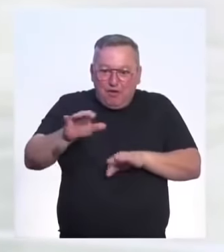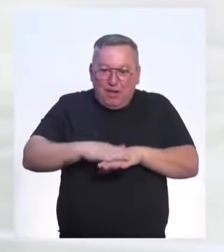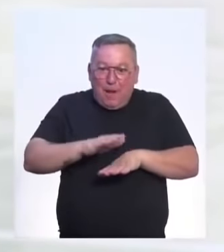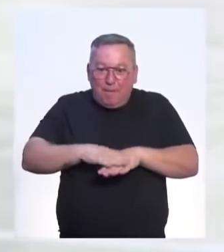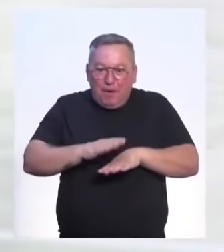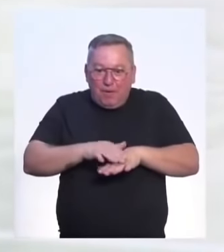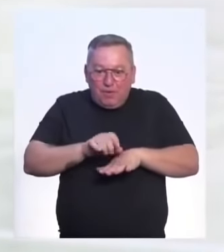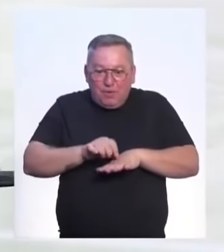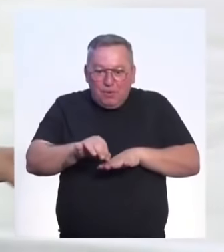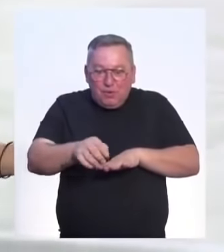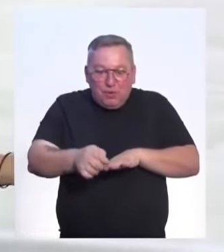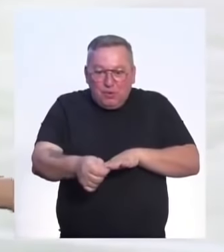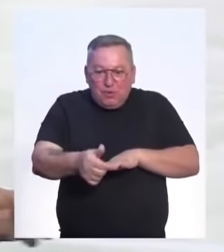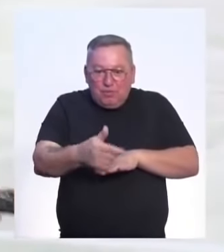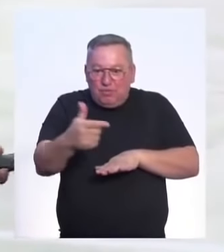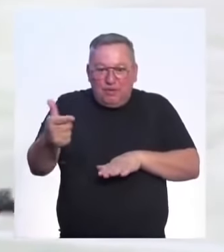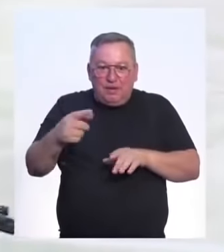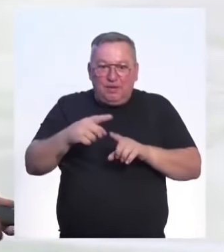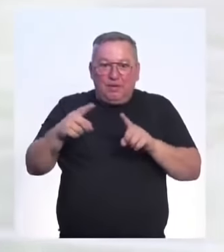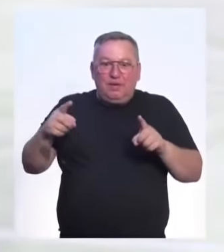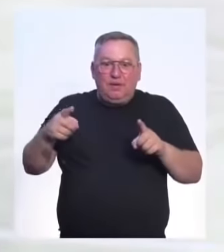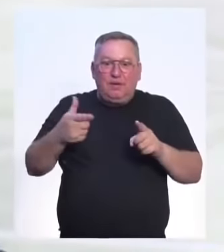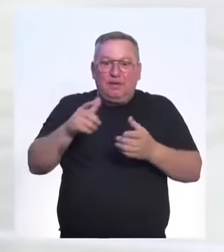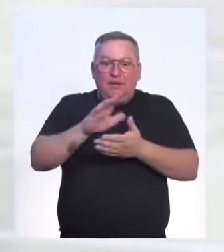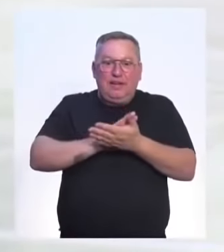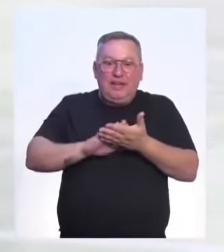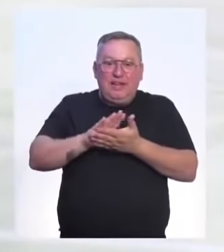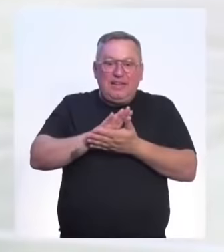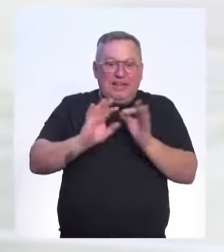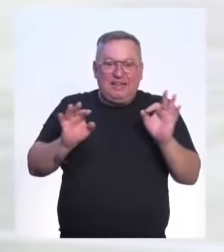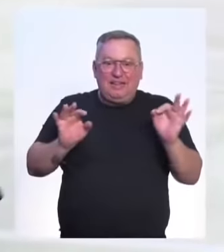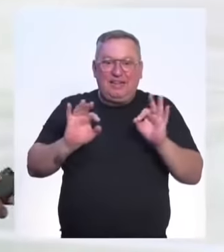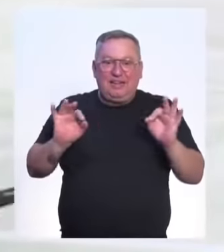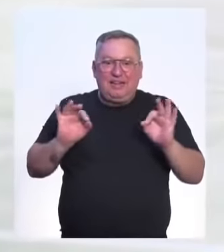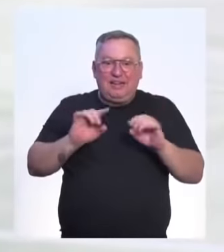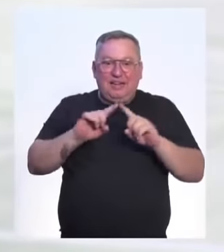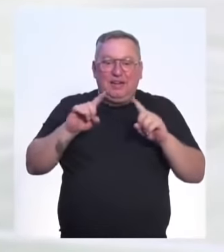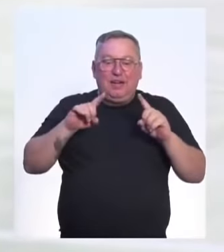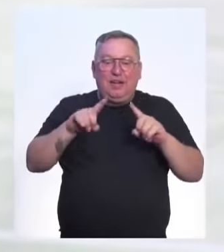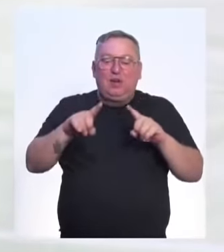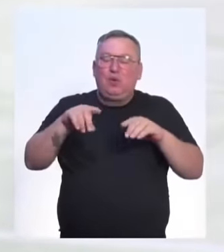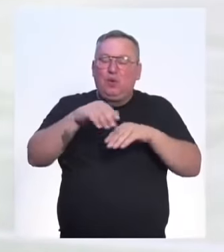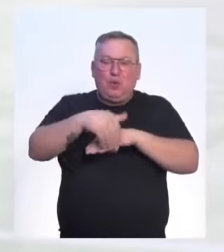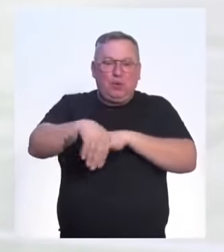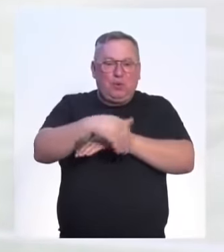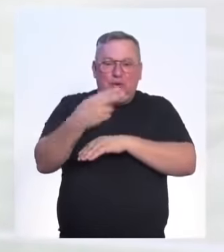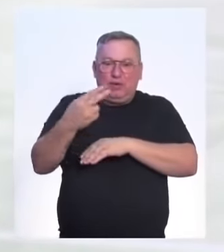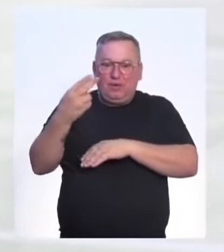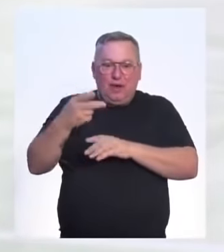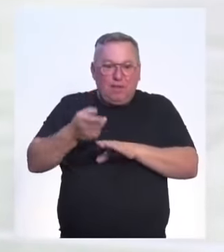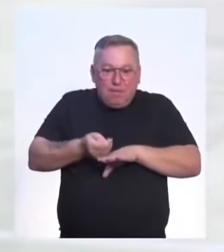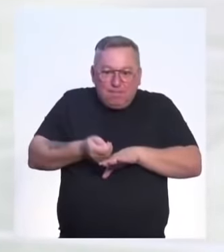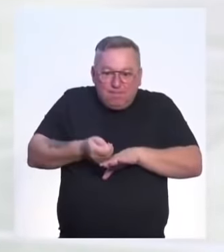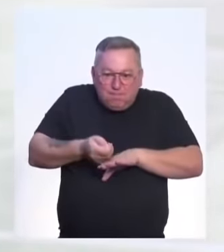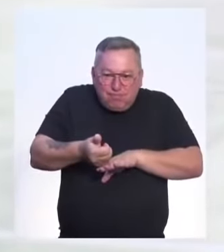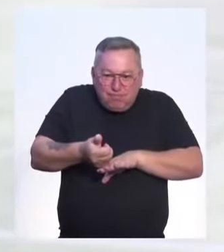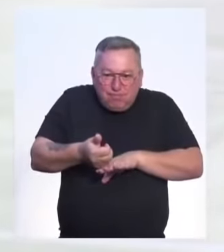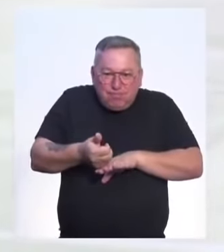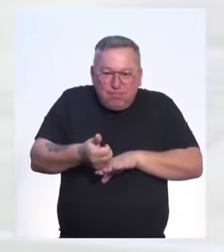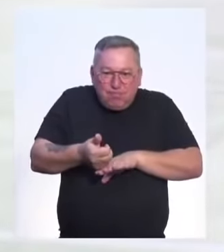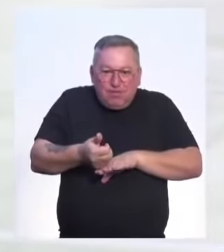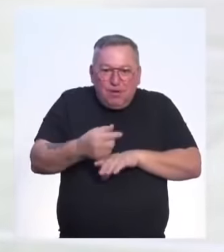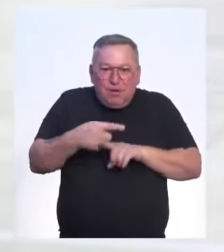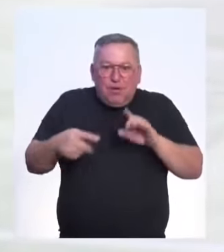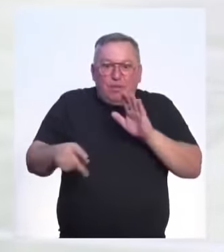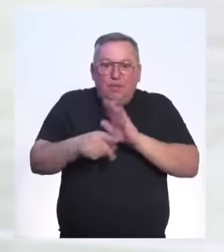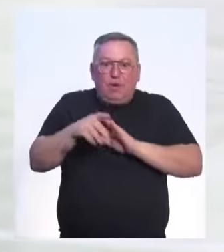mais isso, né? Porque não existe mais terreno, não existe mais os terrões, né? É tudo asfalto, não dá nem para jogar bolinha de gude. Mas a unidade de medida